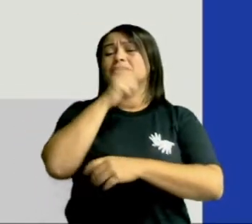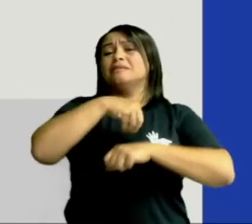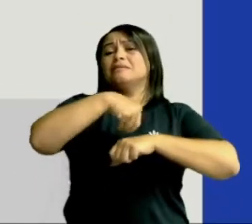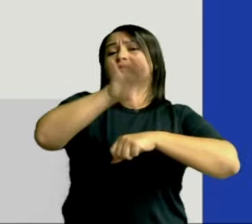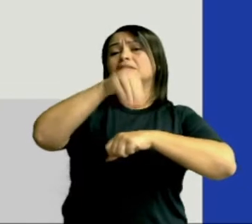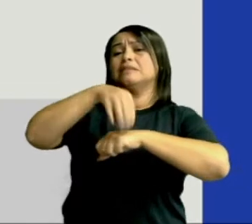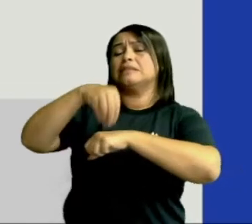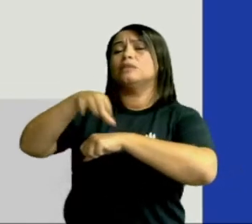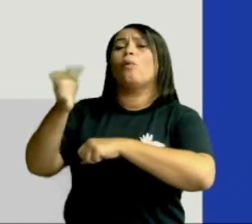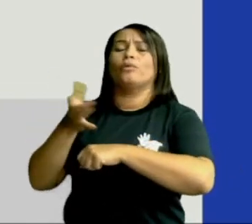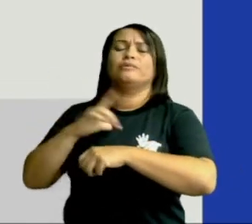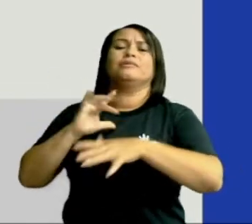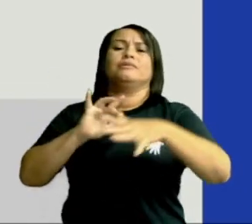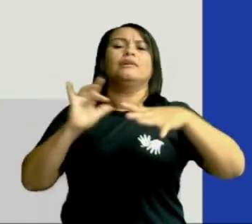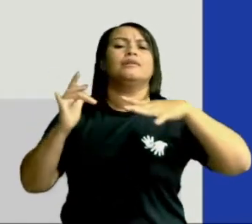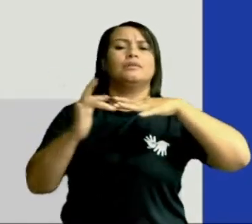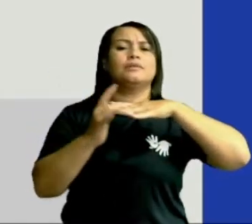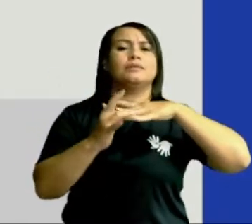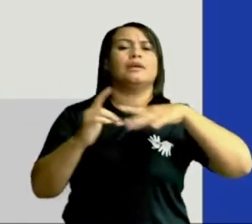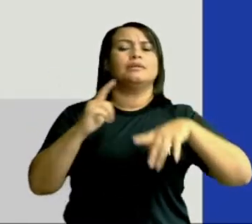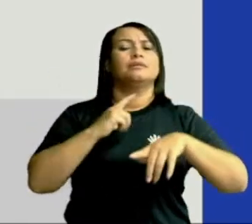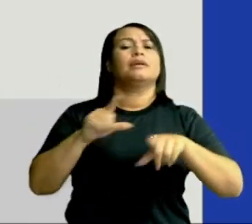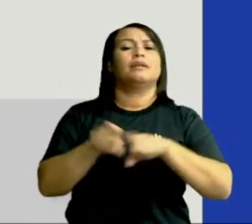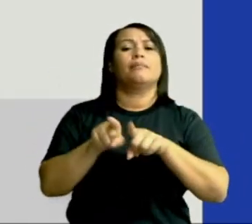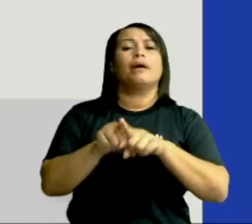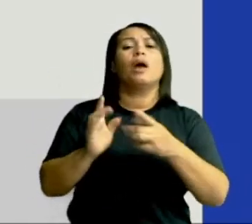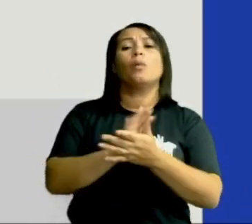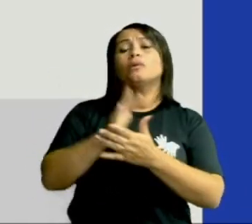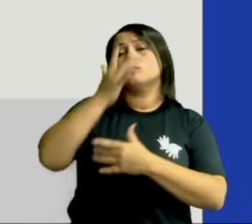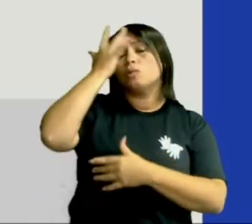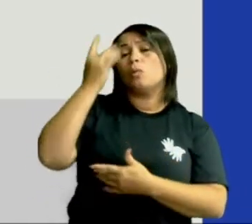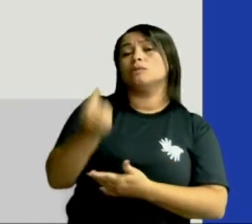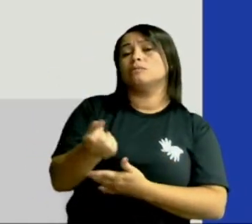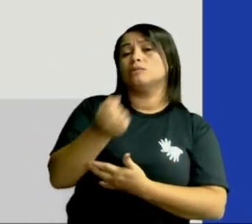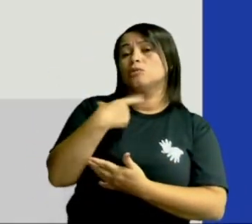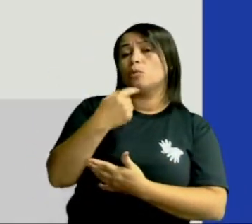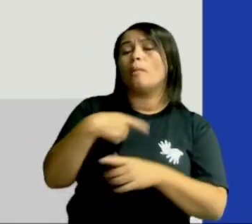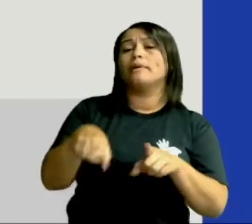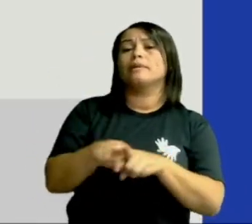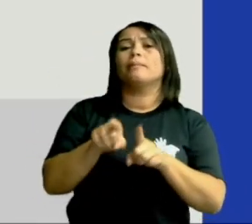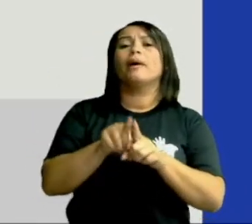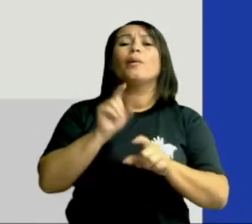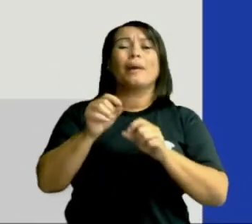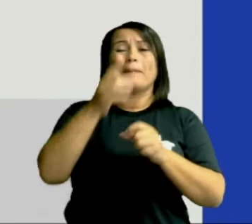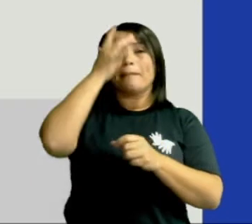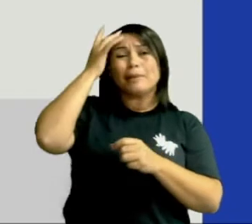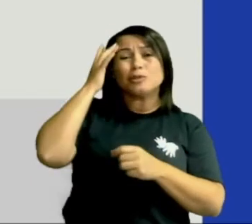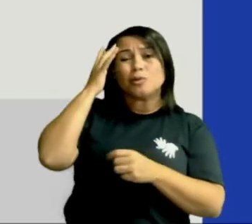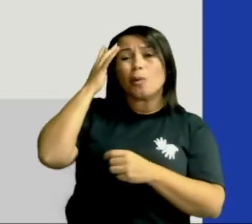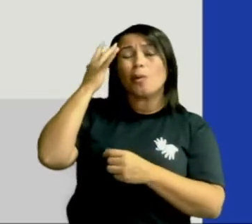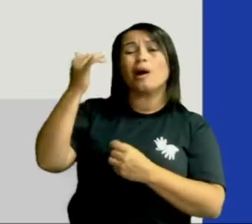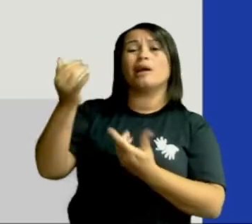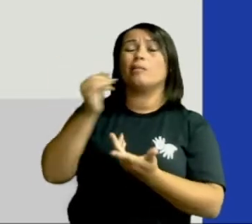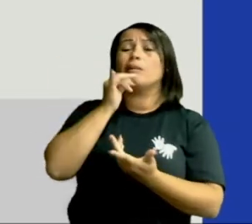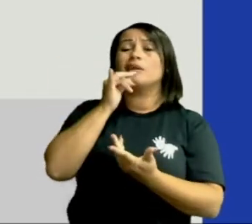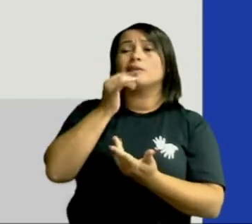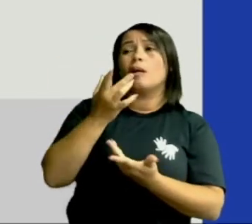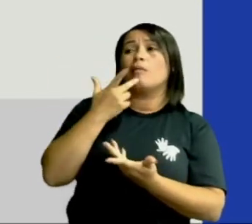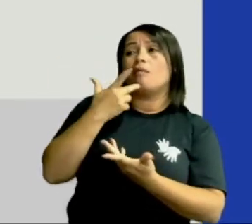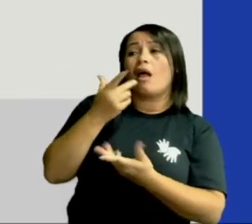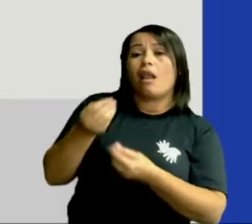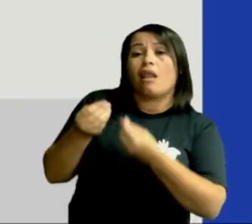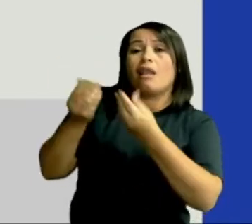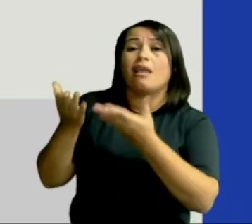hoje em dia nas redes sociais, nós sempre tomamos alguma medicação indicada por alguém que não é um médico.